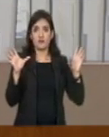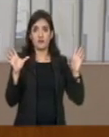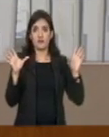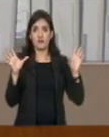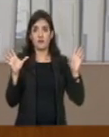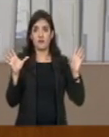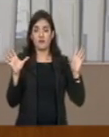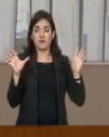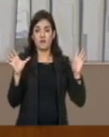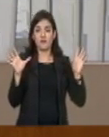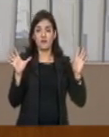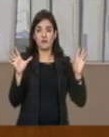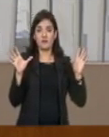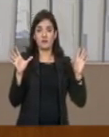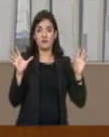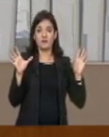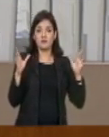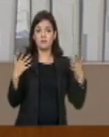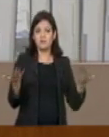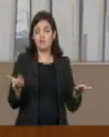pelo Tribunal do Júri.